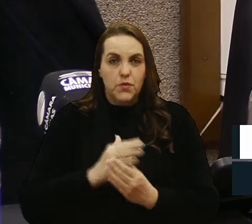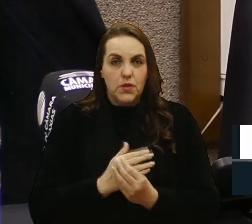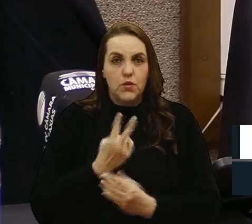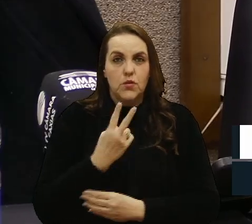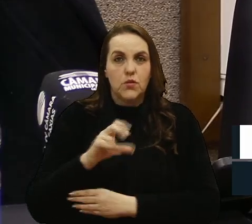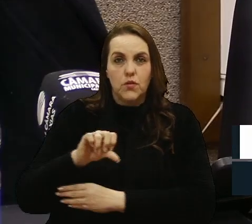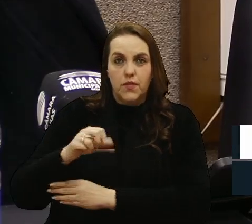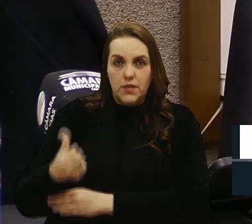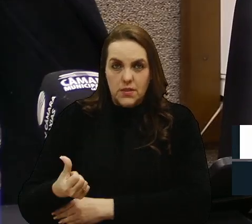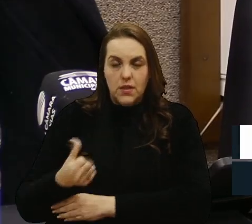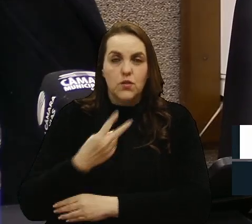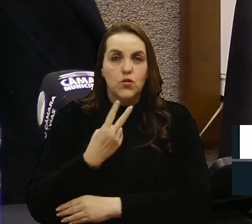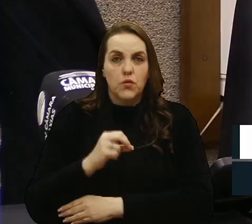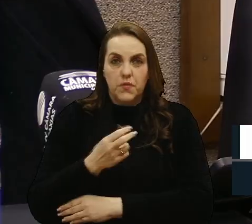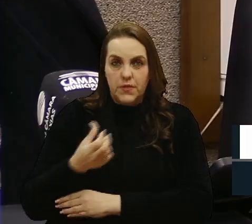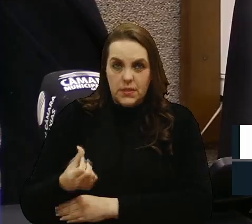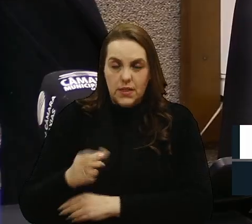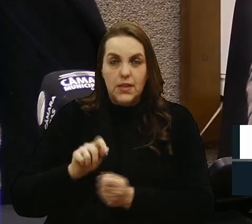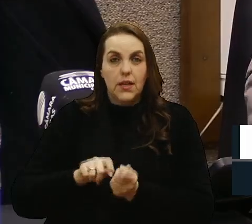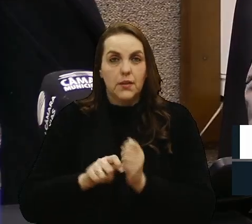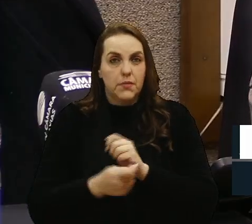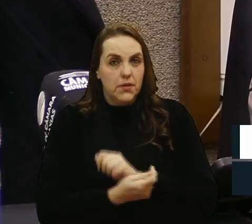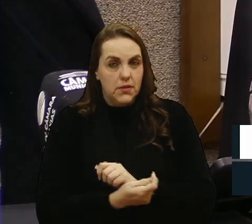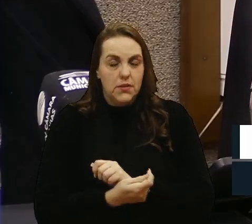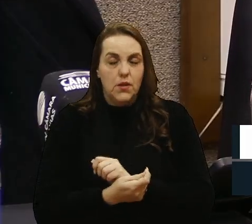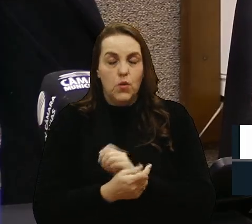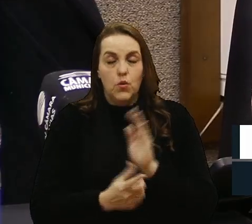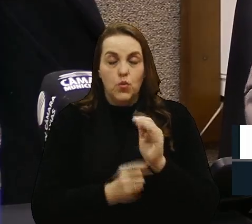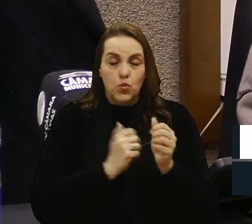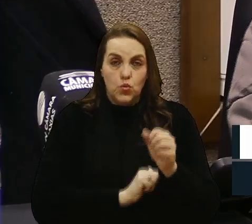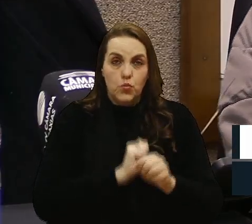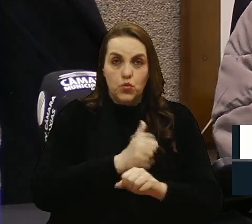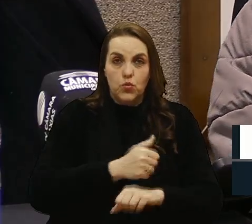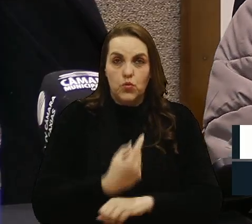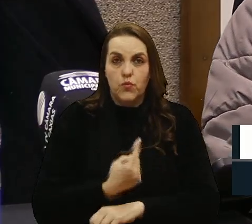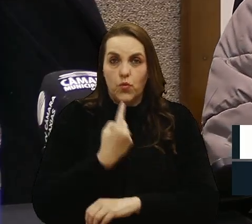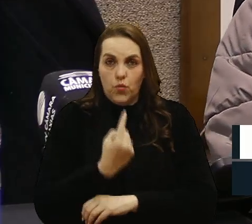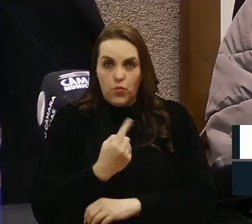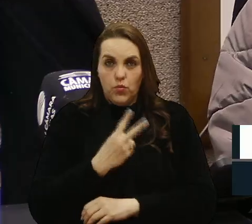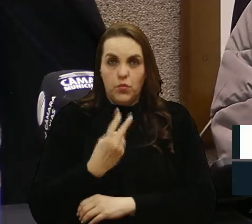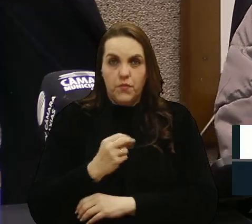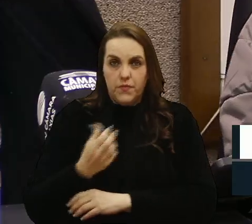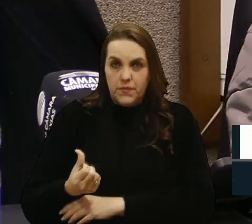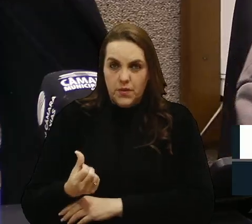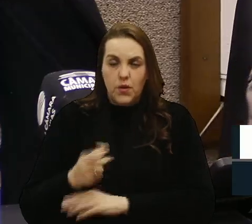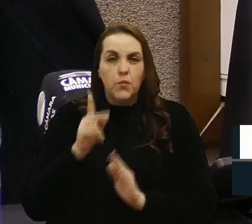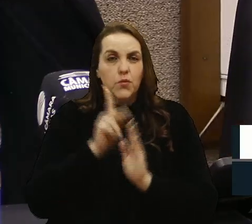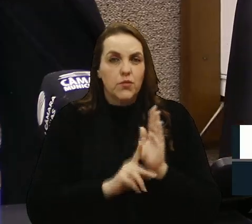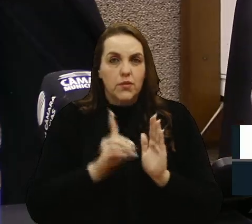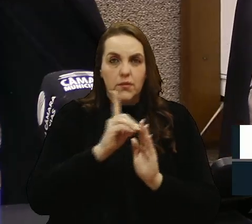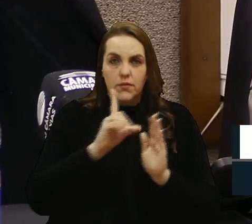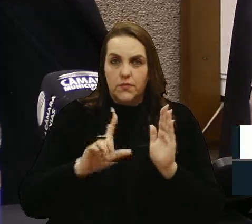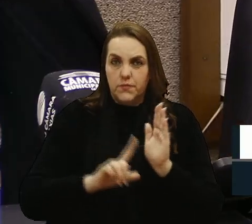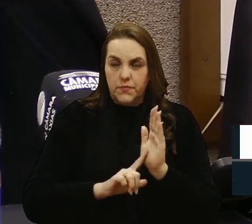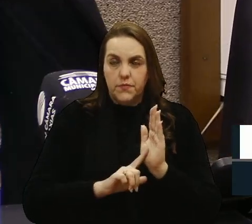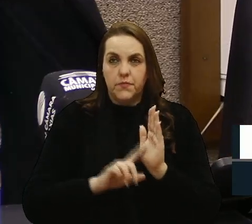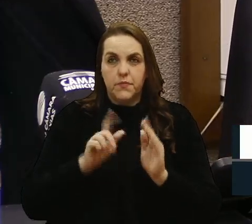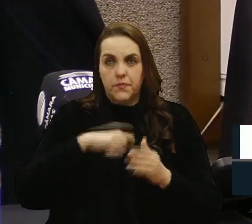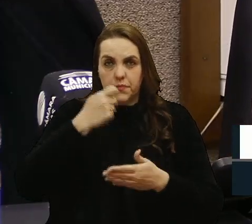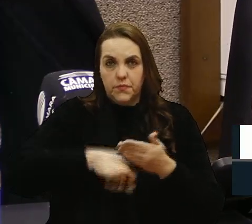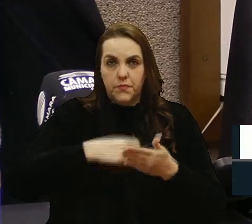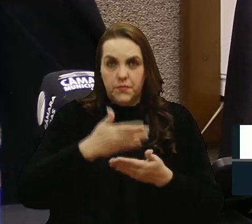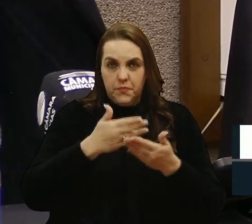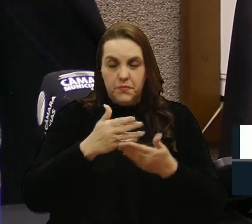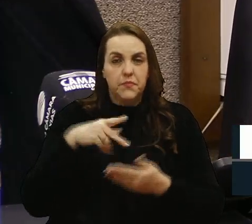de 26, com adequação promovida no substitutivo 1 de 2026. O projeto de decreto legislativo é de autoria da excelentíssima vereadora